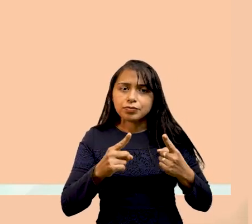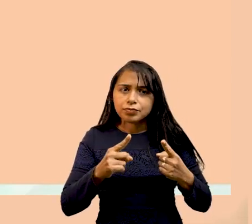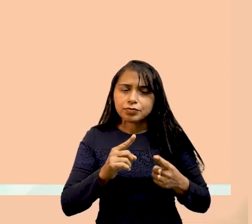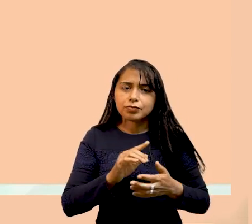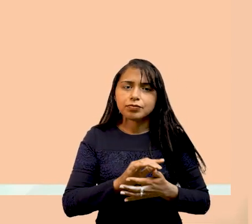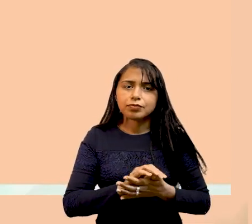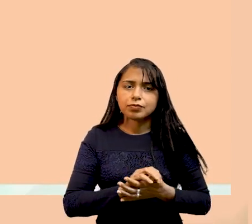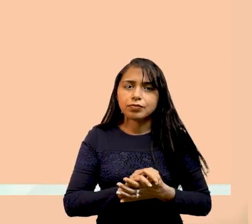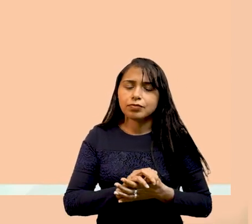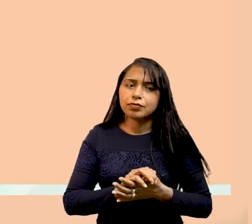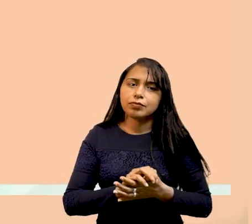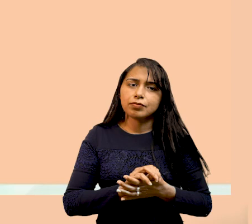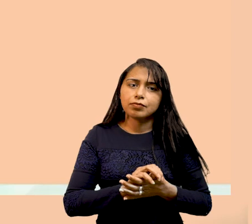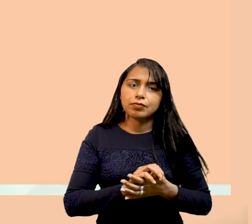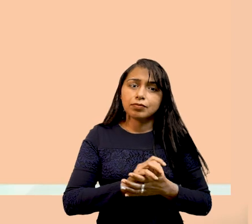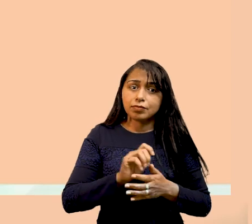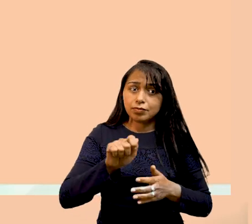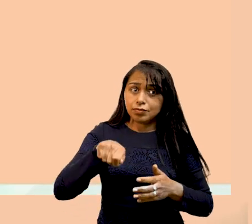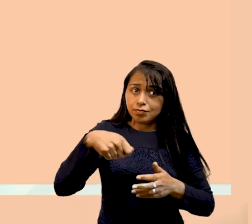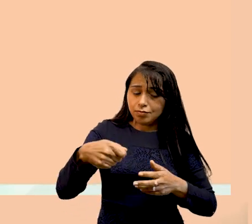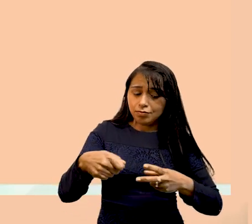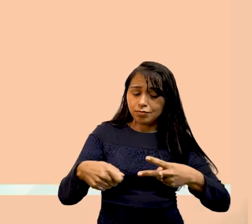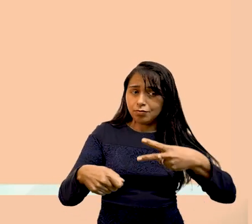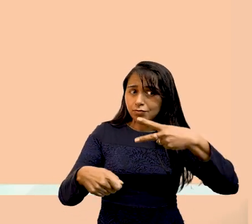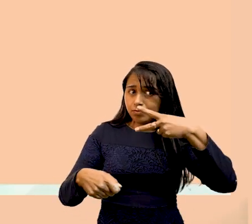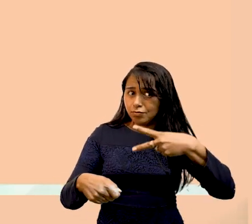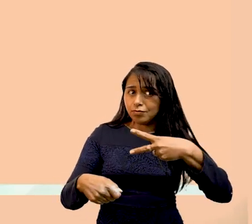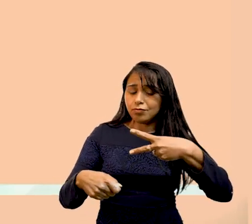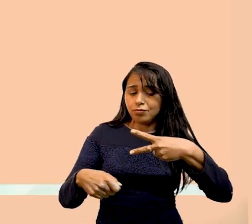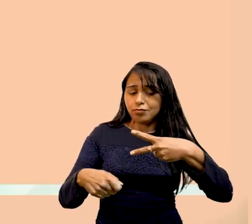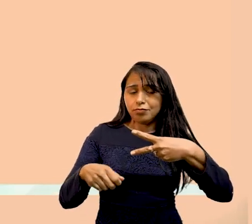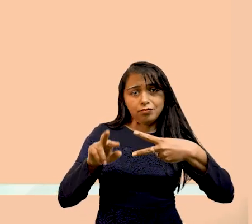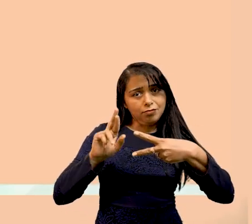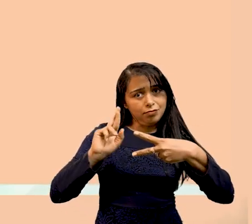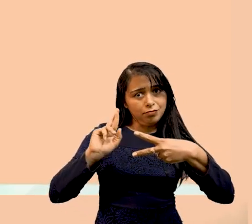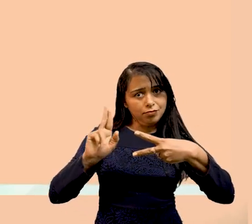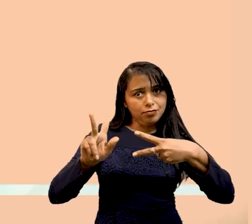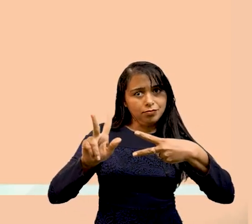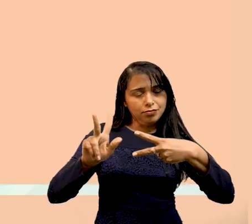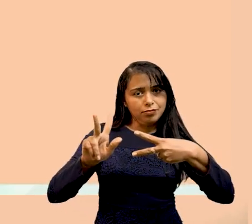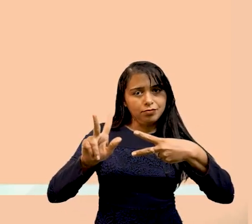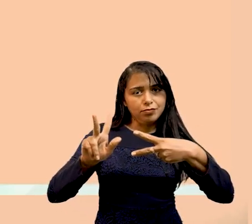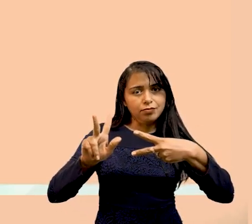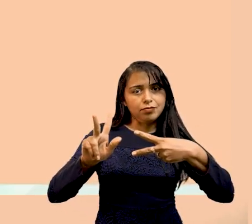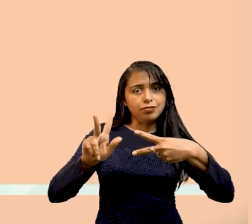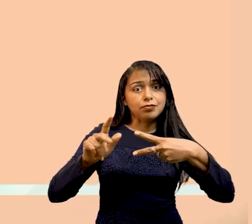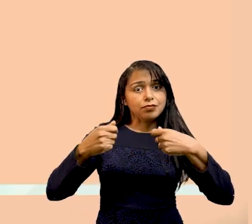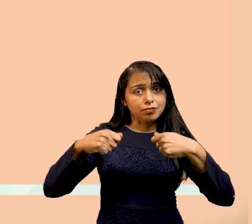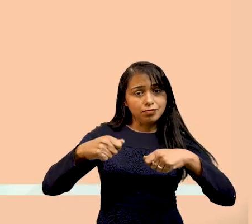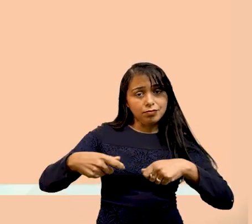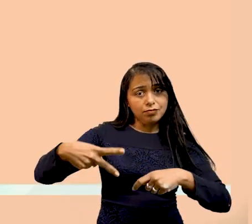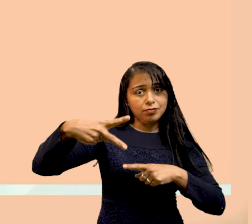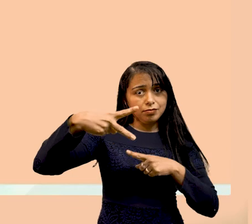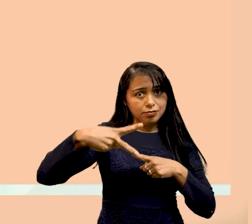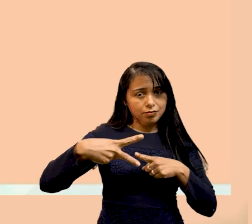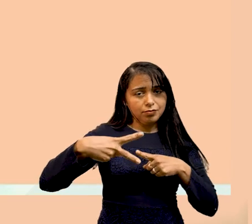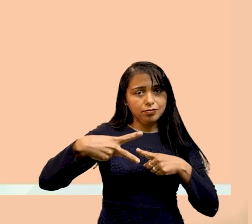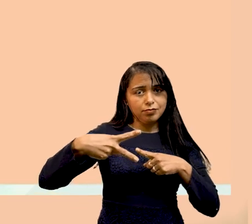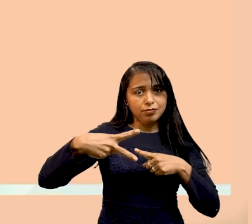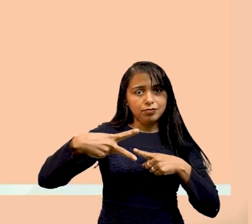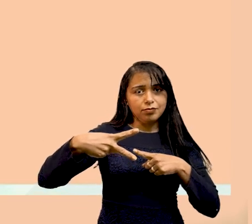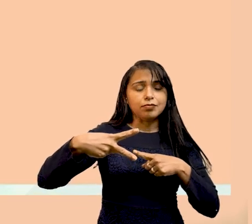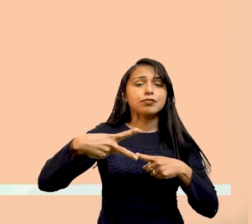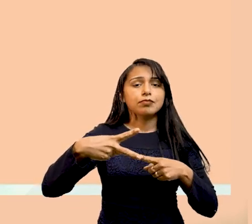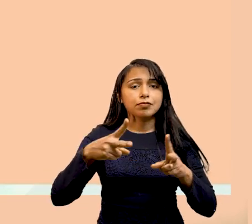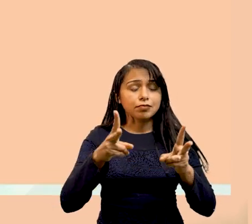8 aqui. Mas se você observar, ele está dizendo o que aqui? Que 3x mais 5 tem que ser maior que 2x mais 8. E aqui ele está